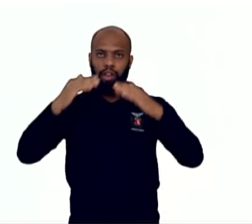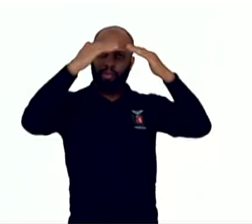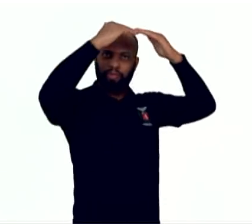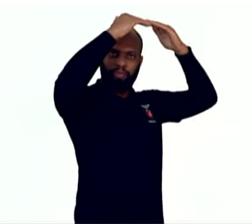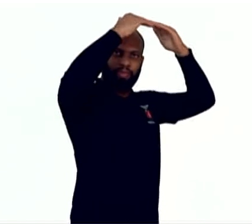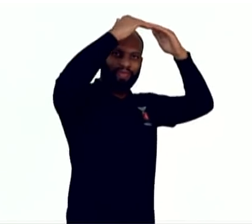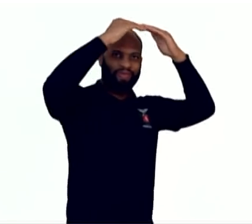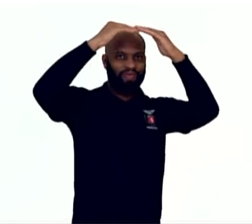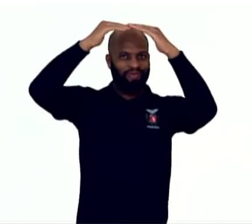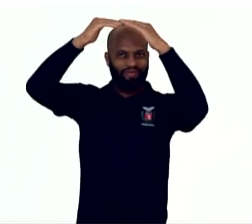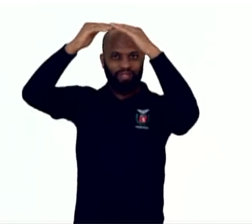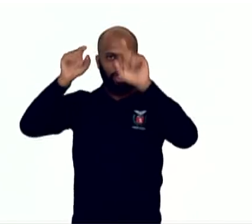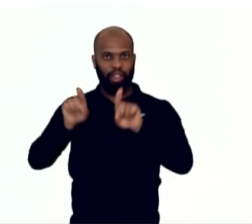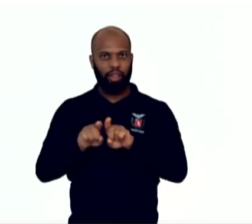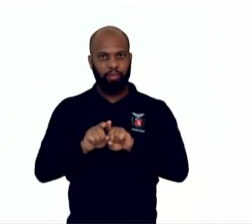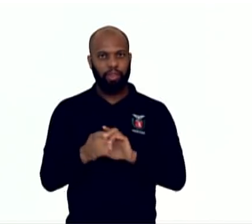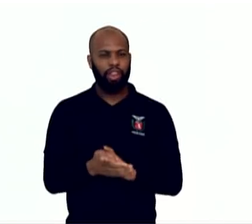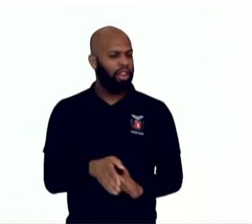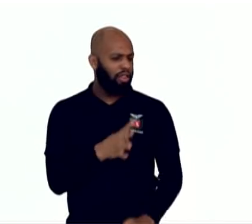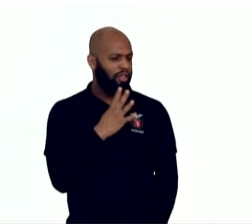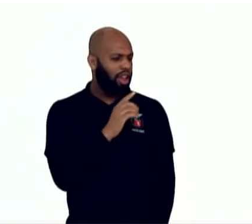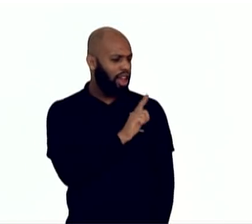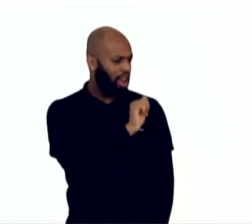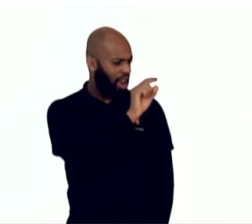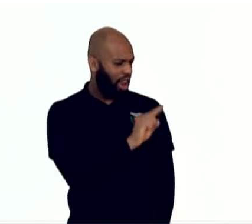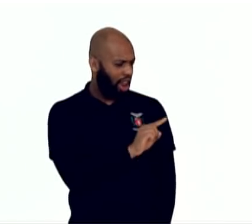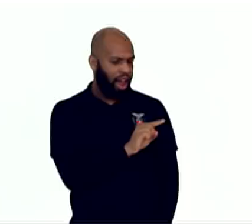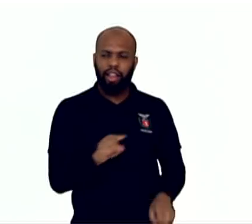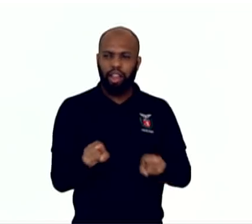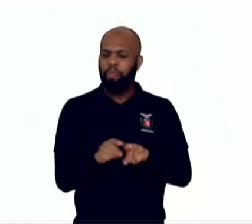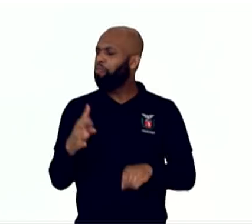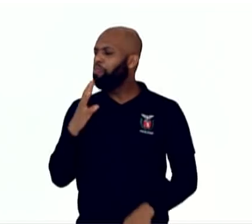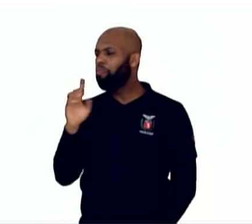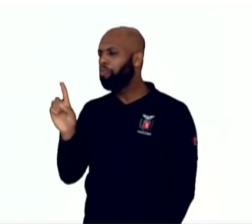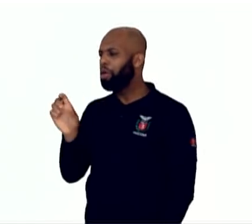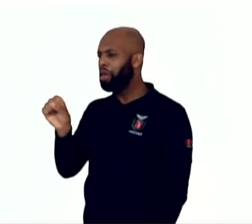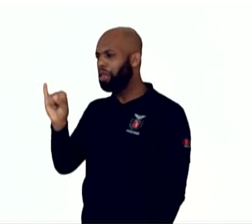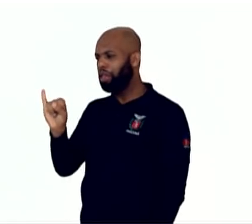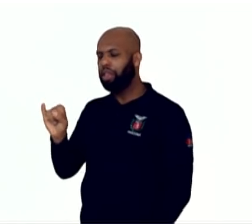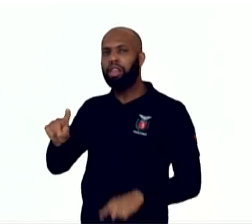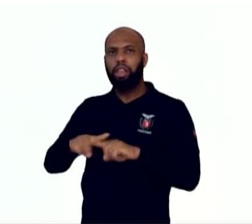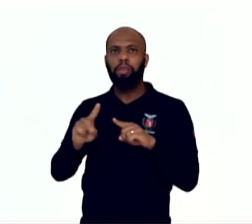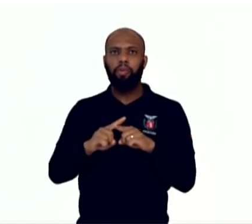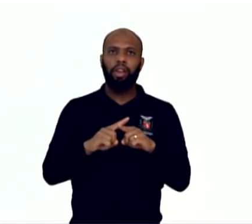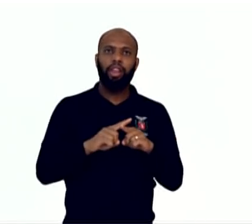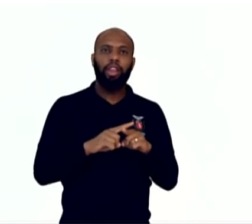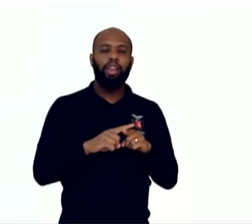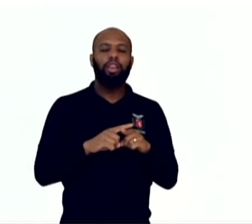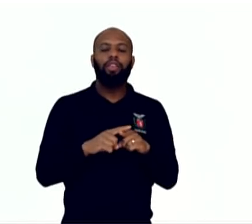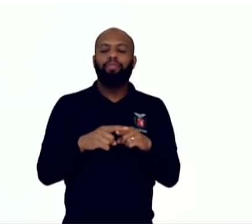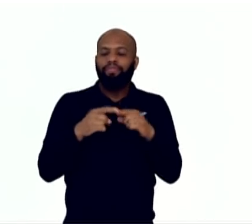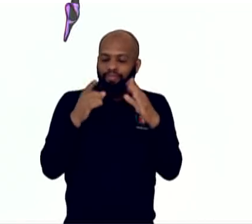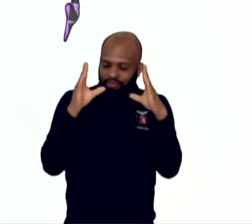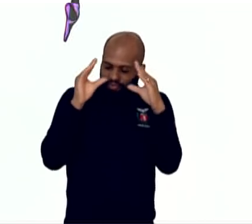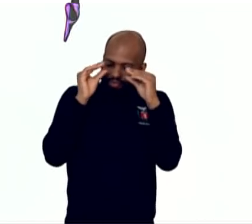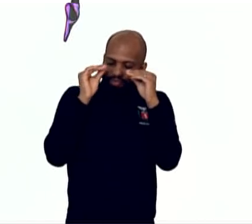lá. Não conhece lá nem si, mas fecha os olhos e sorri.